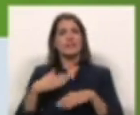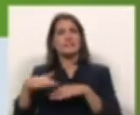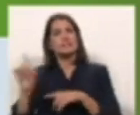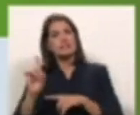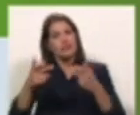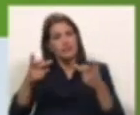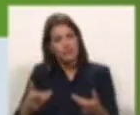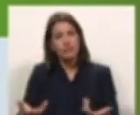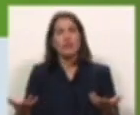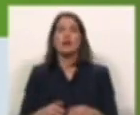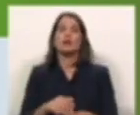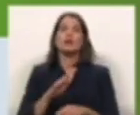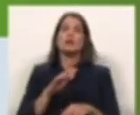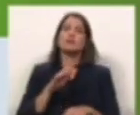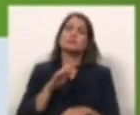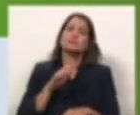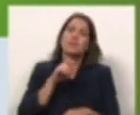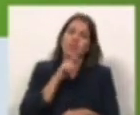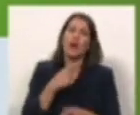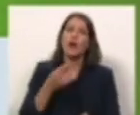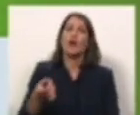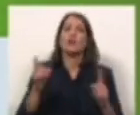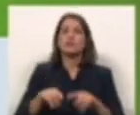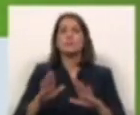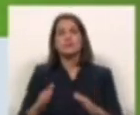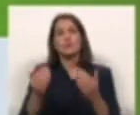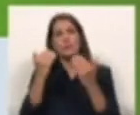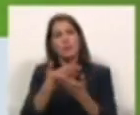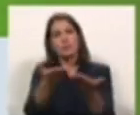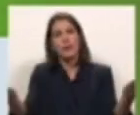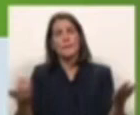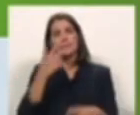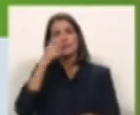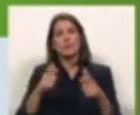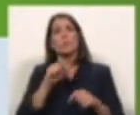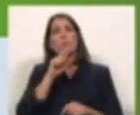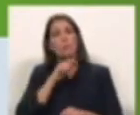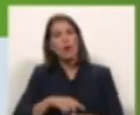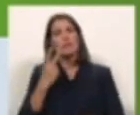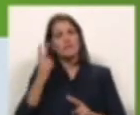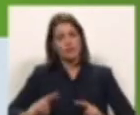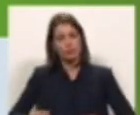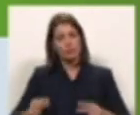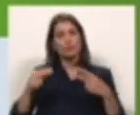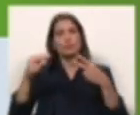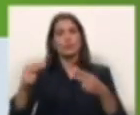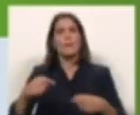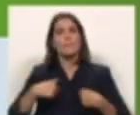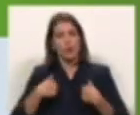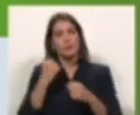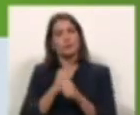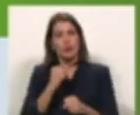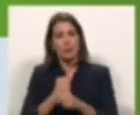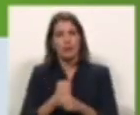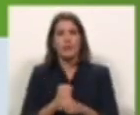tem que ser possível outra vez e temos que passar essa mensagem às pessoas que podem subir na vida através do seu trabalho